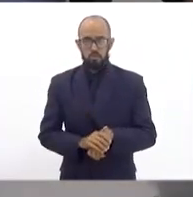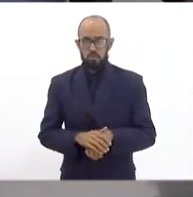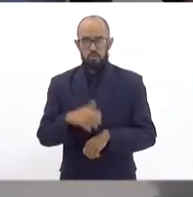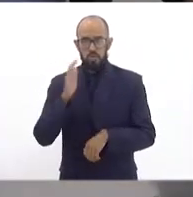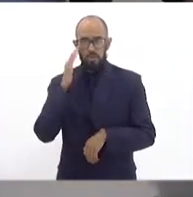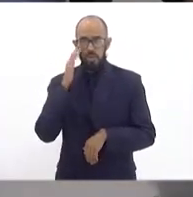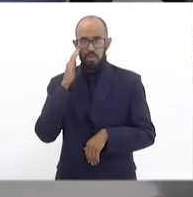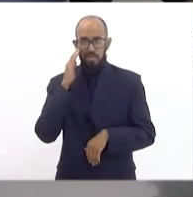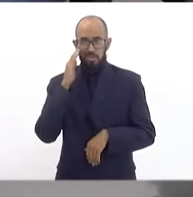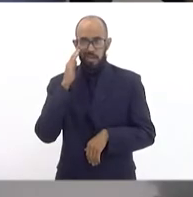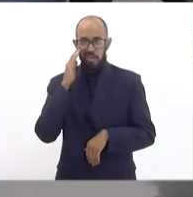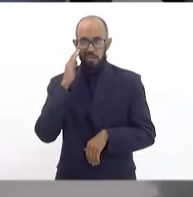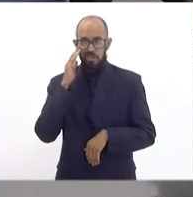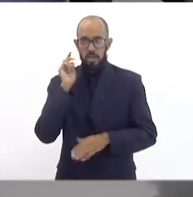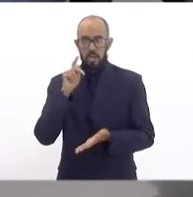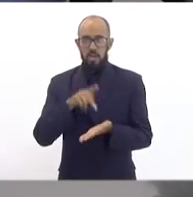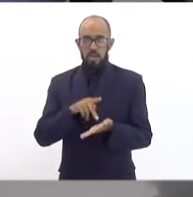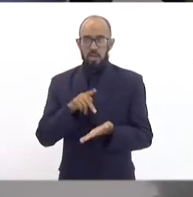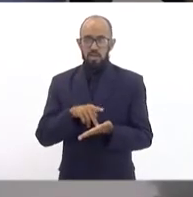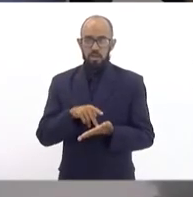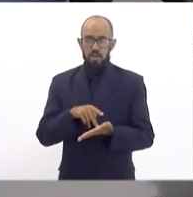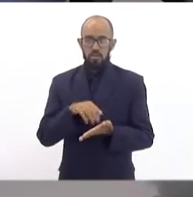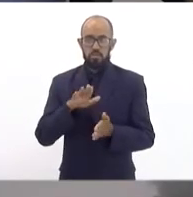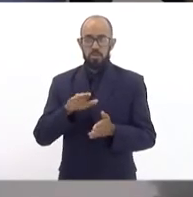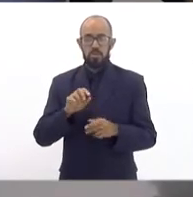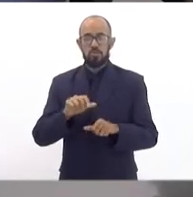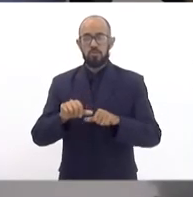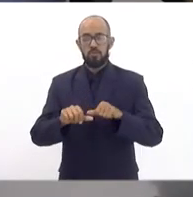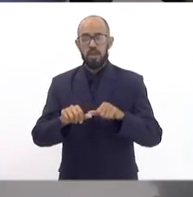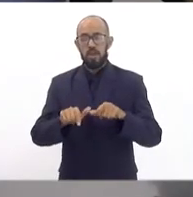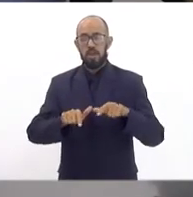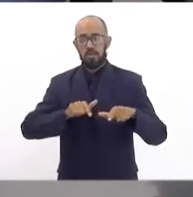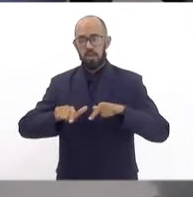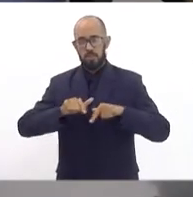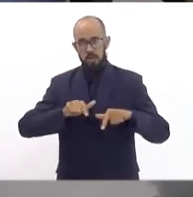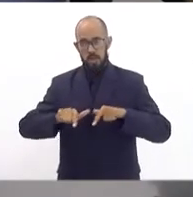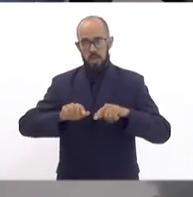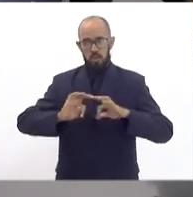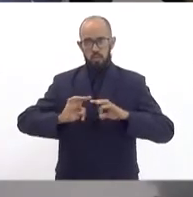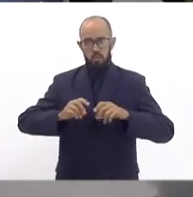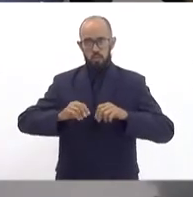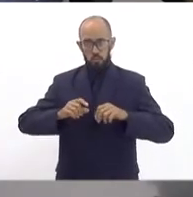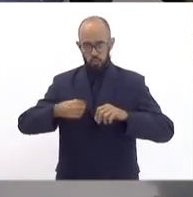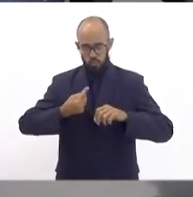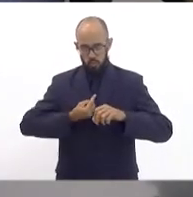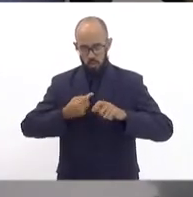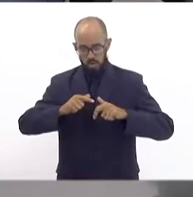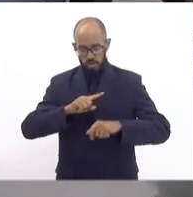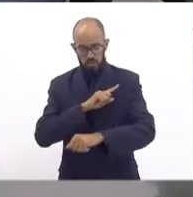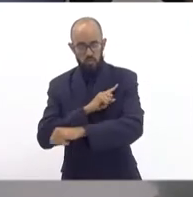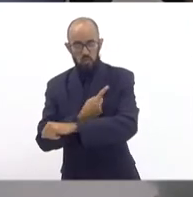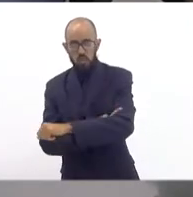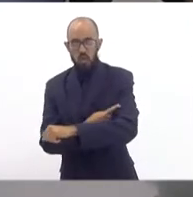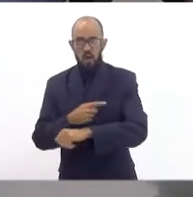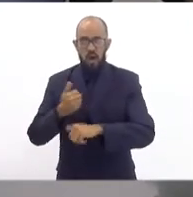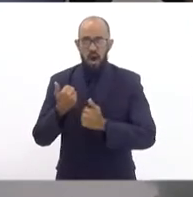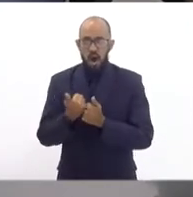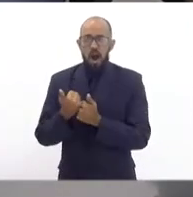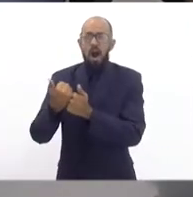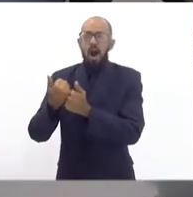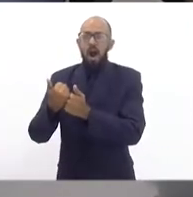realidade do usuário e vamos trabalhar com todas as nossas forças para colaborar